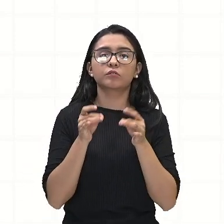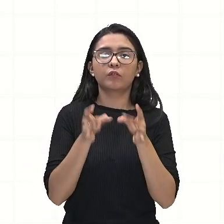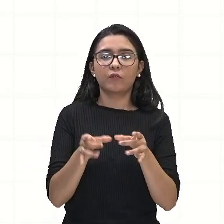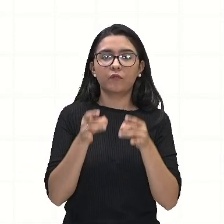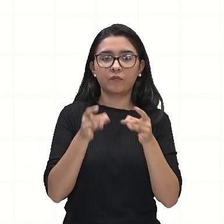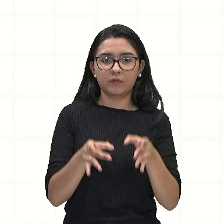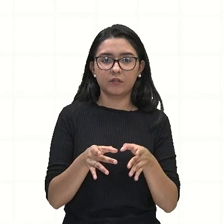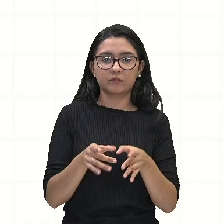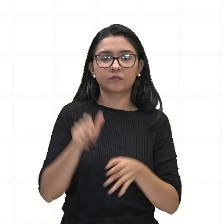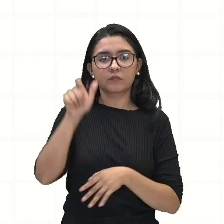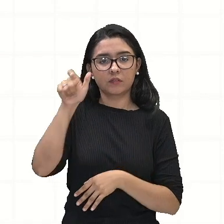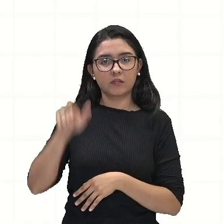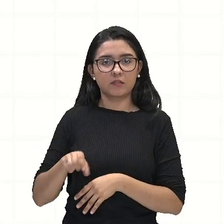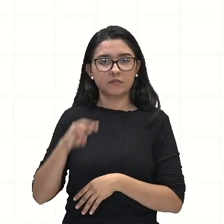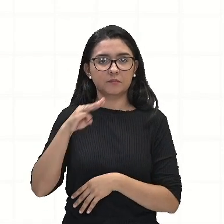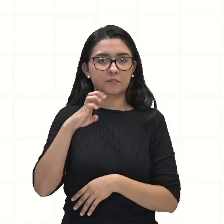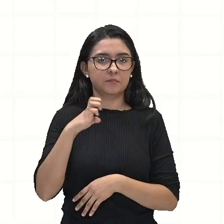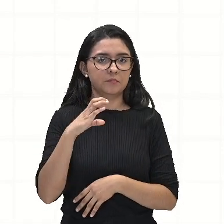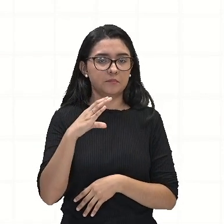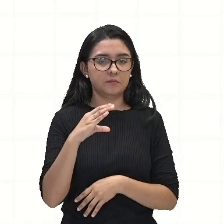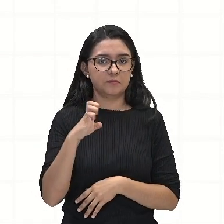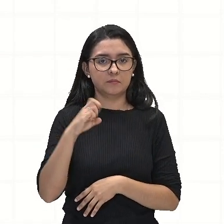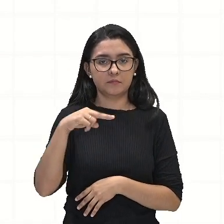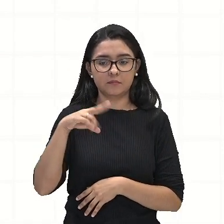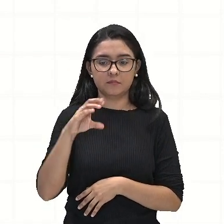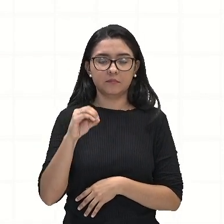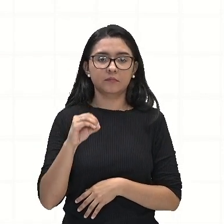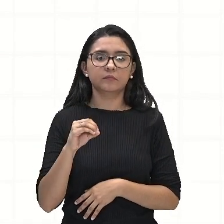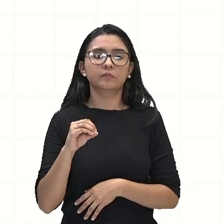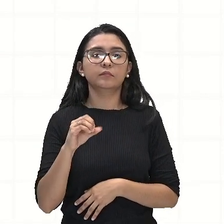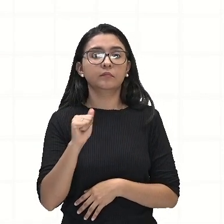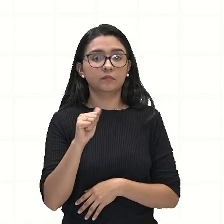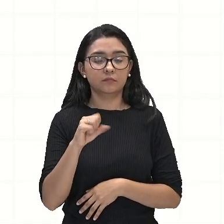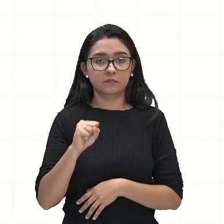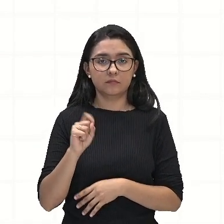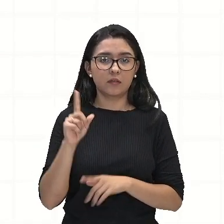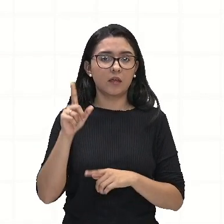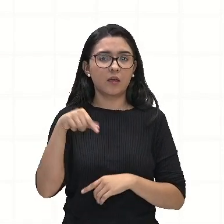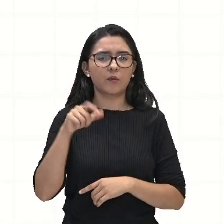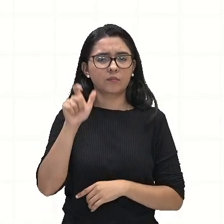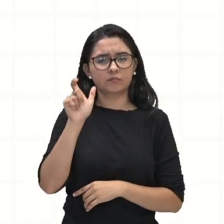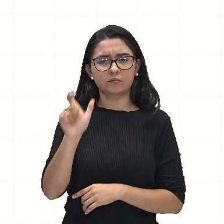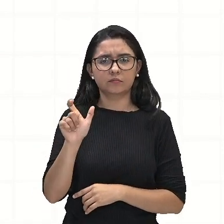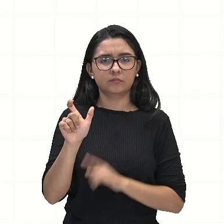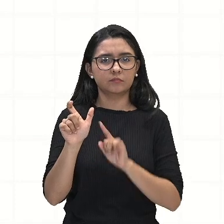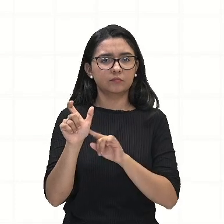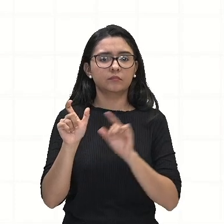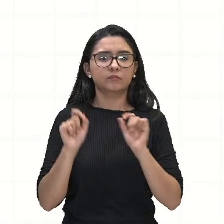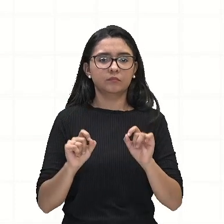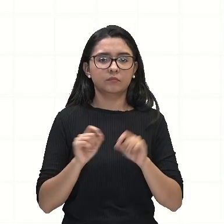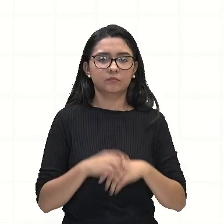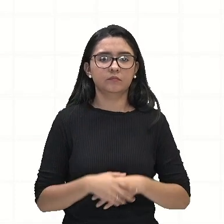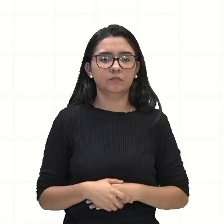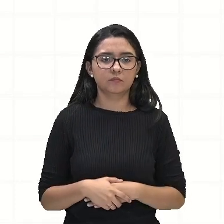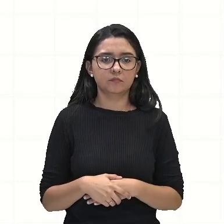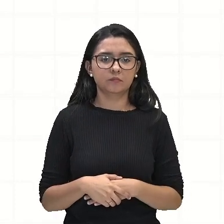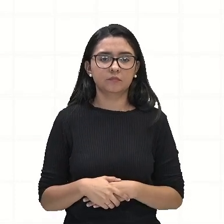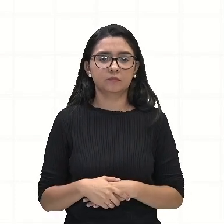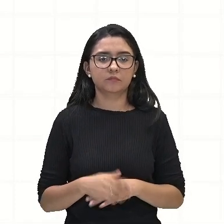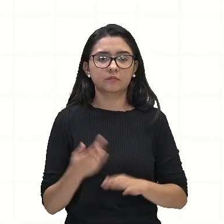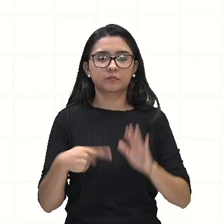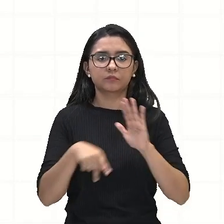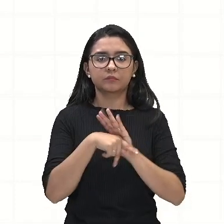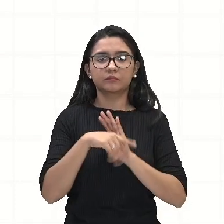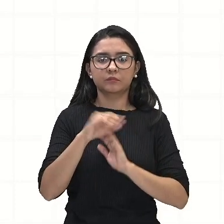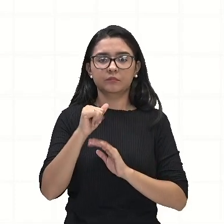mecenas. Esse termo mecenas vem justamente de um benfeitor romano chamado